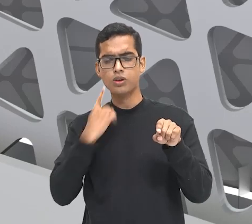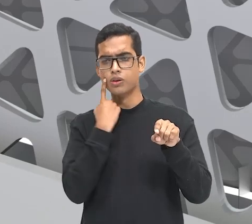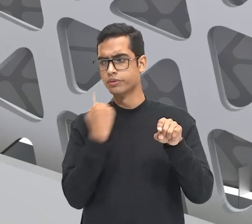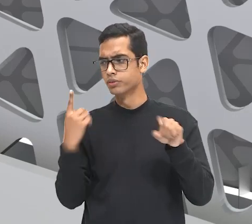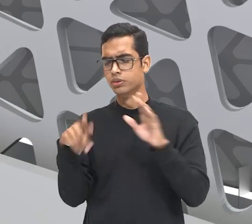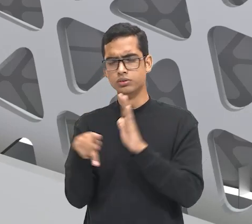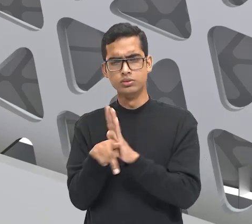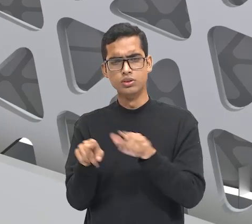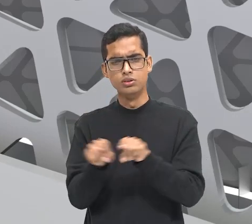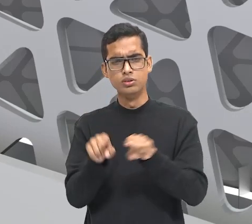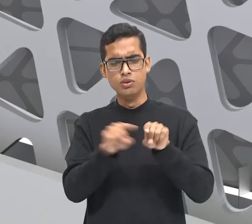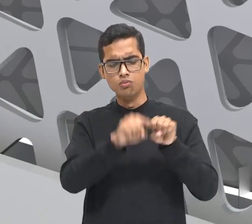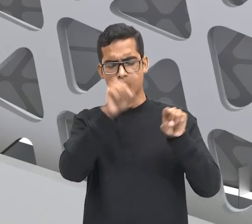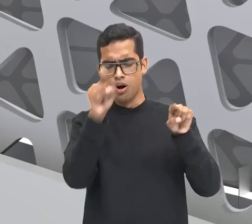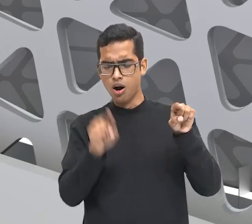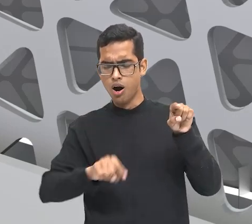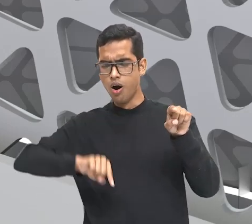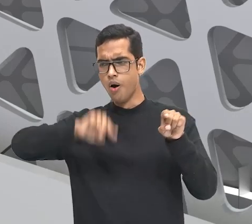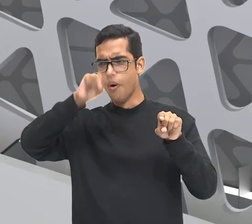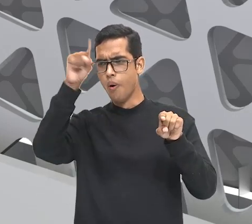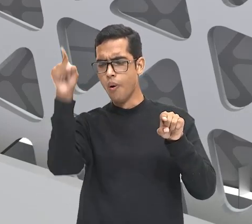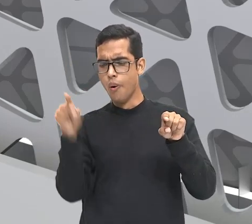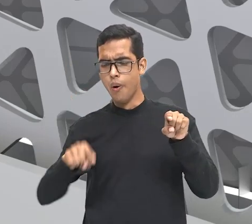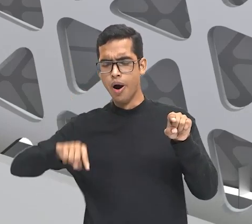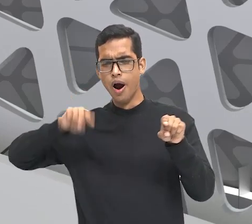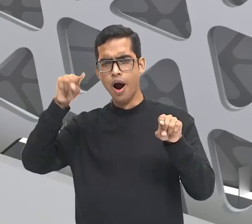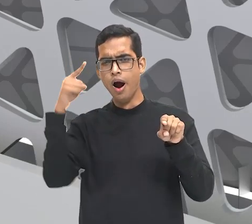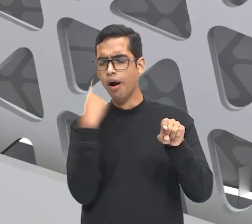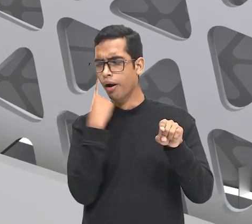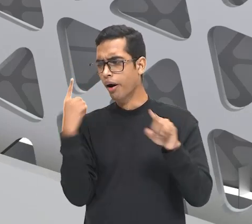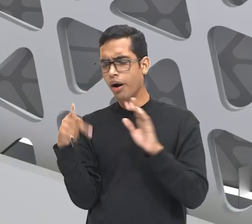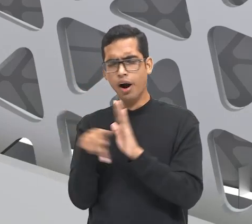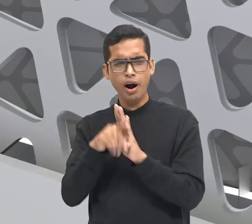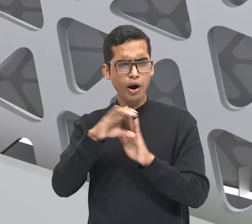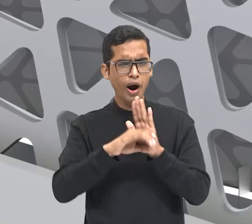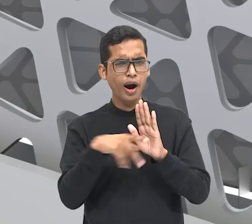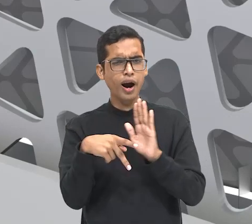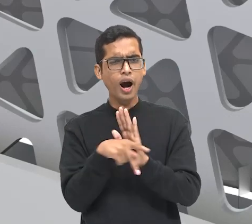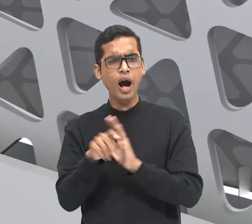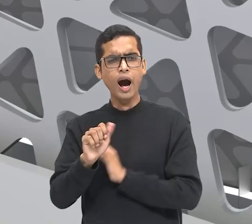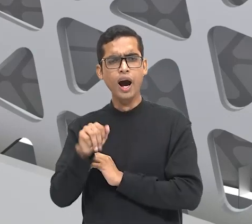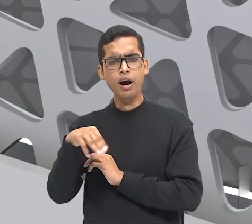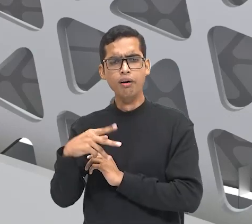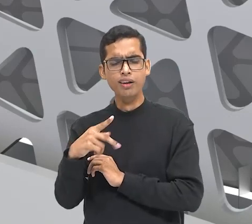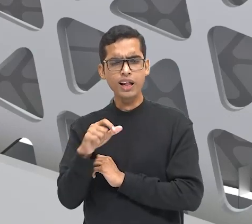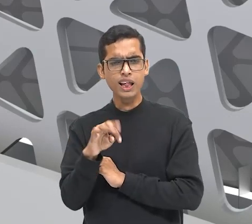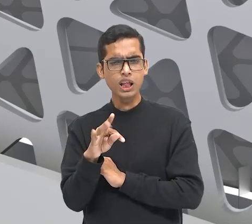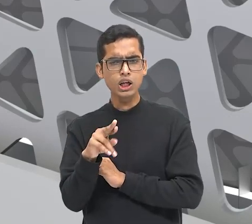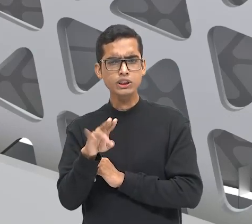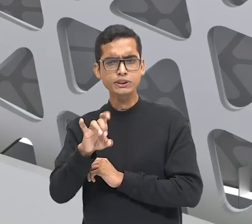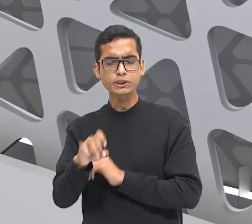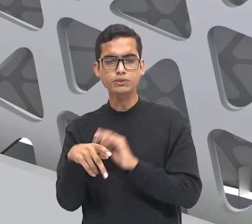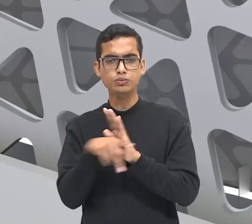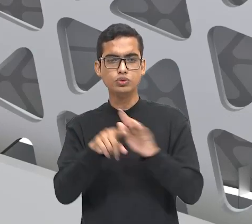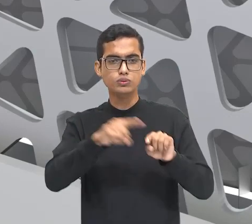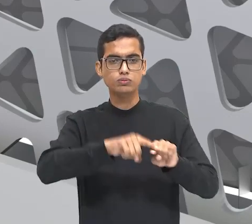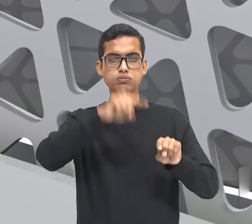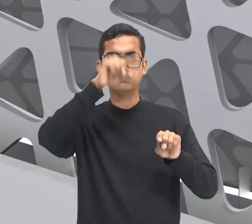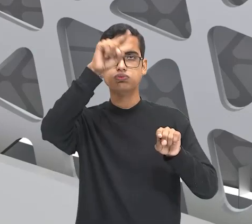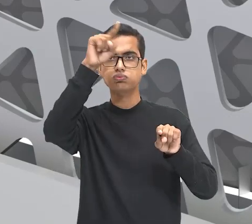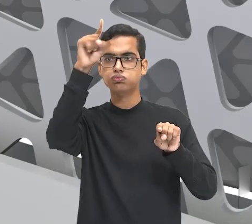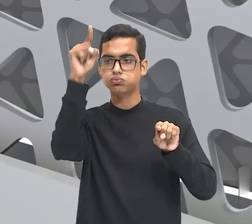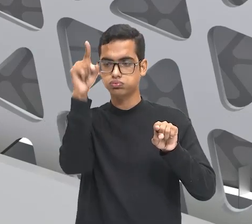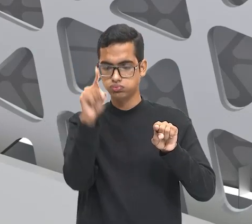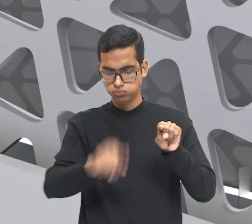só, esse nosso conceito lá na imagem anterior ainda de amplitude, né, a gente tinha lá que é justamente essa altura da